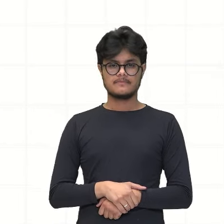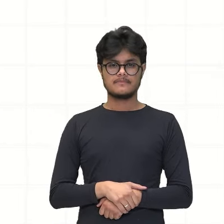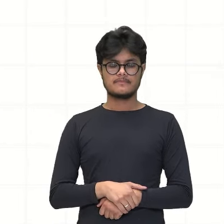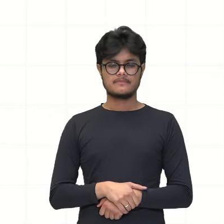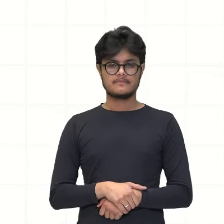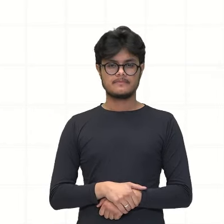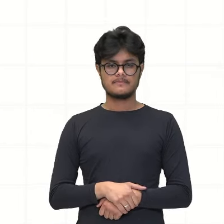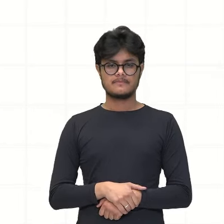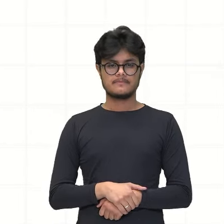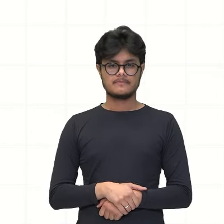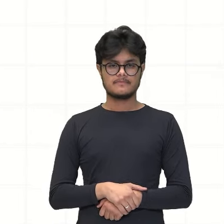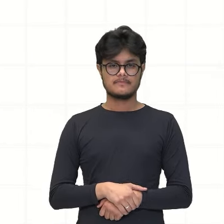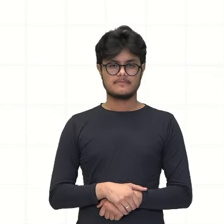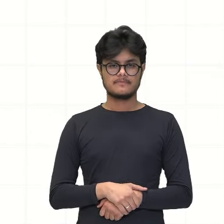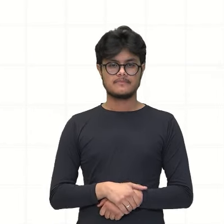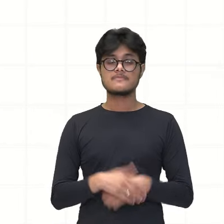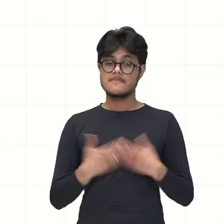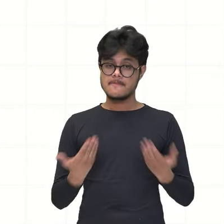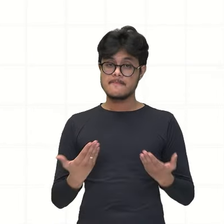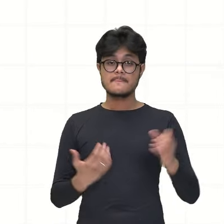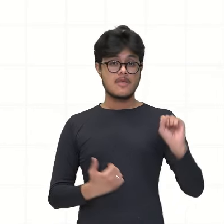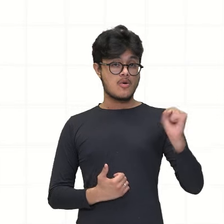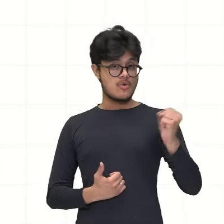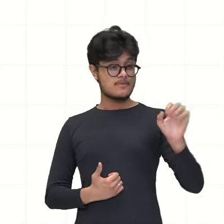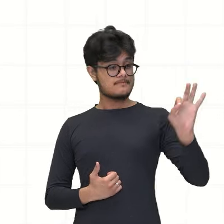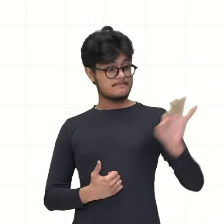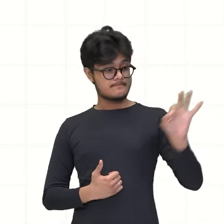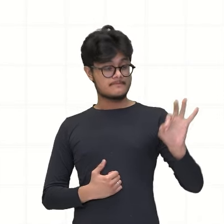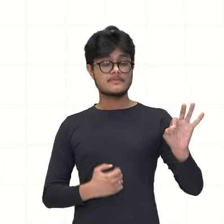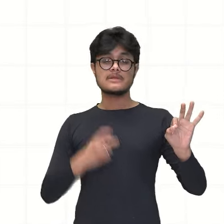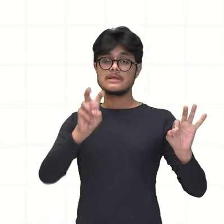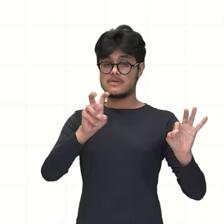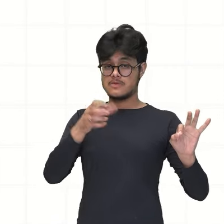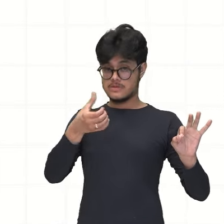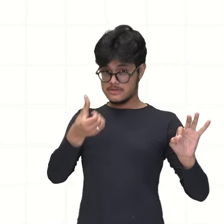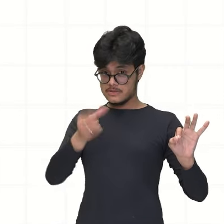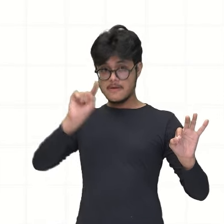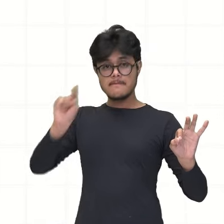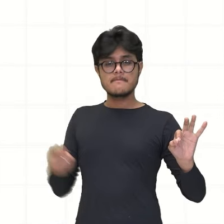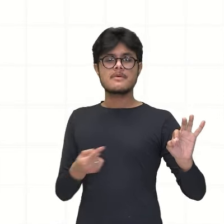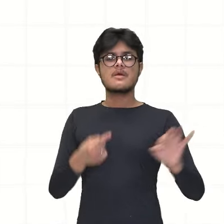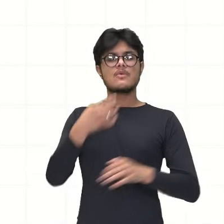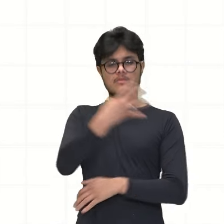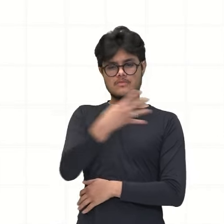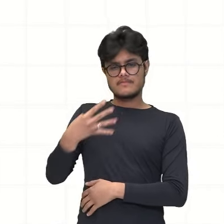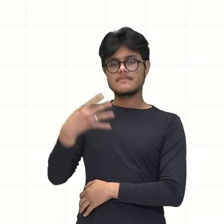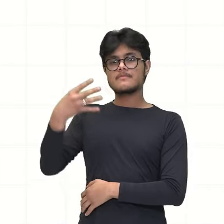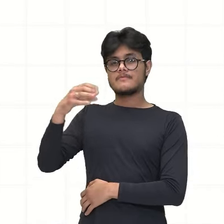4.480. Então, 8% de 56 mil é